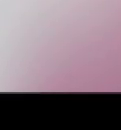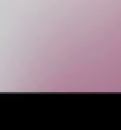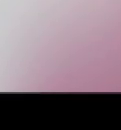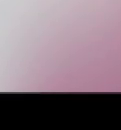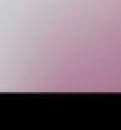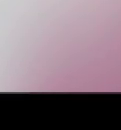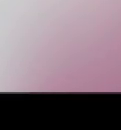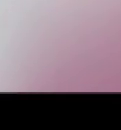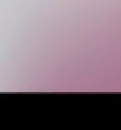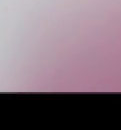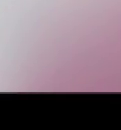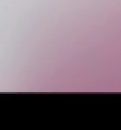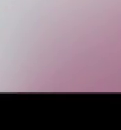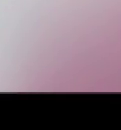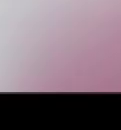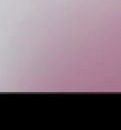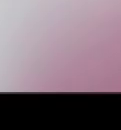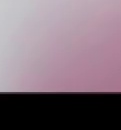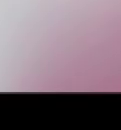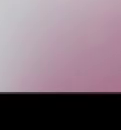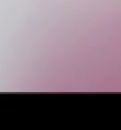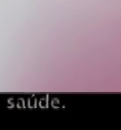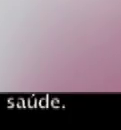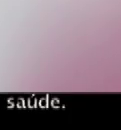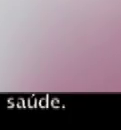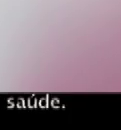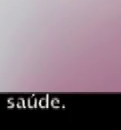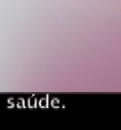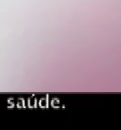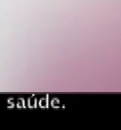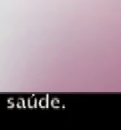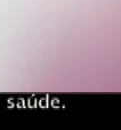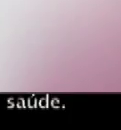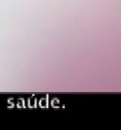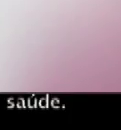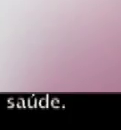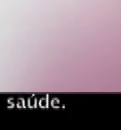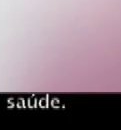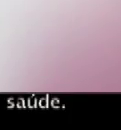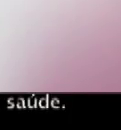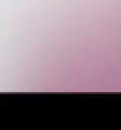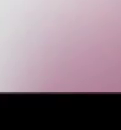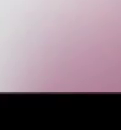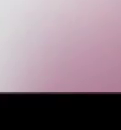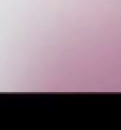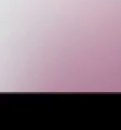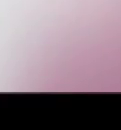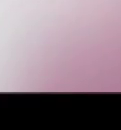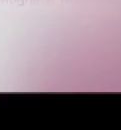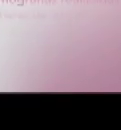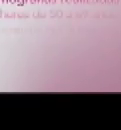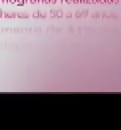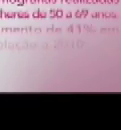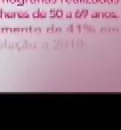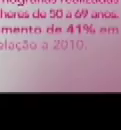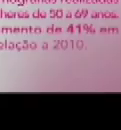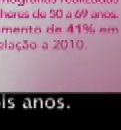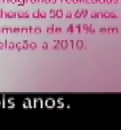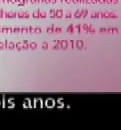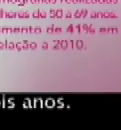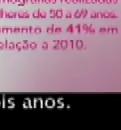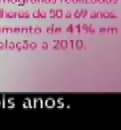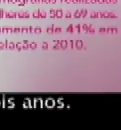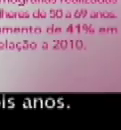médico. Se você tem mais de 40 anos, faça o exame clínico uma vez por ano com um profissional de saúde. Se você tem de 50 a 69